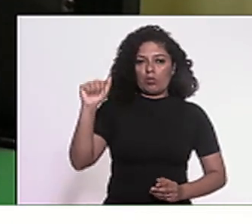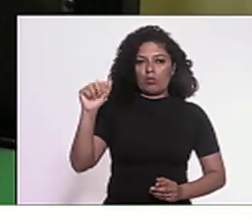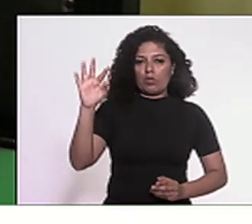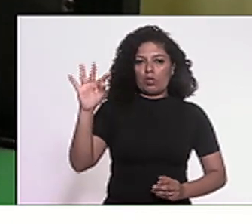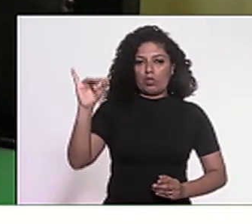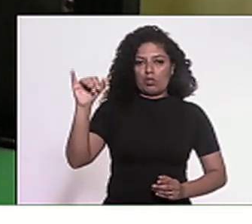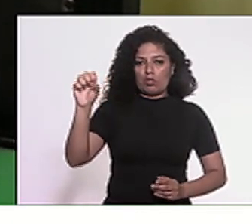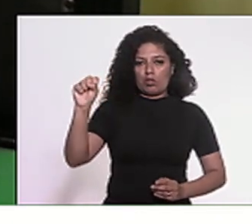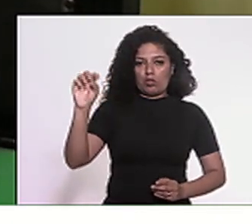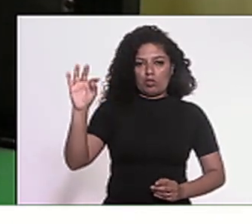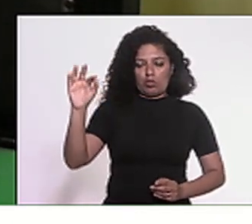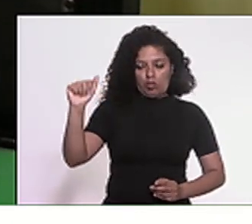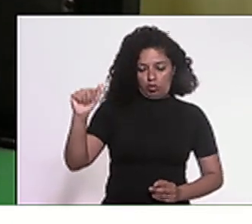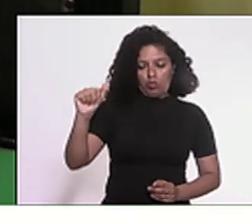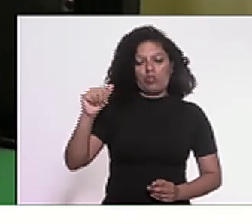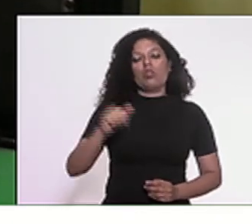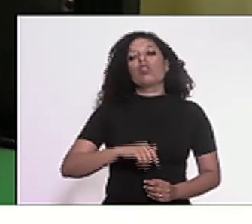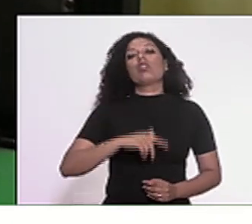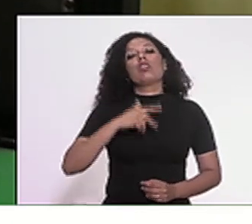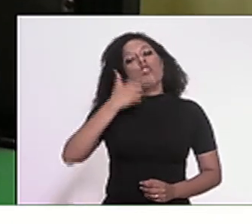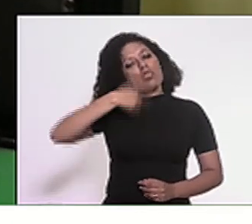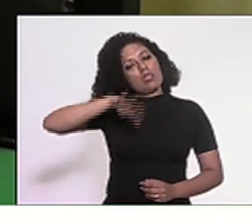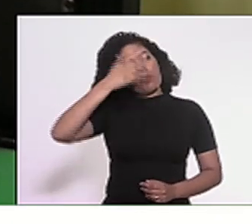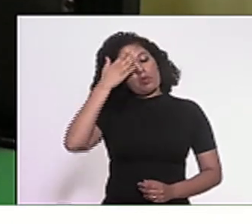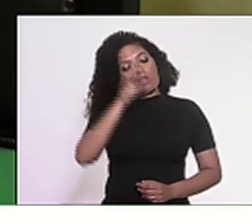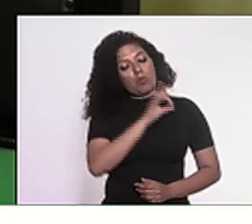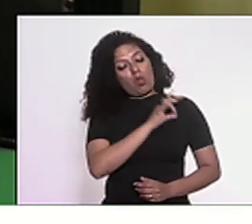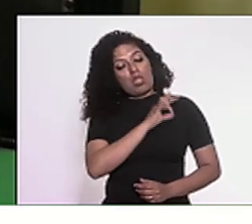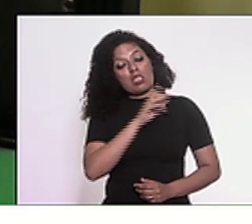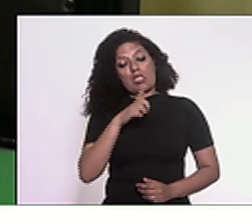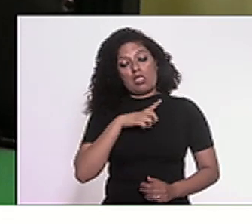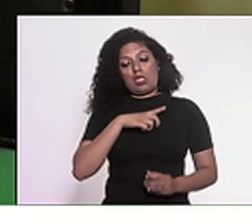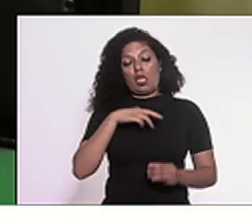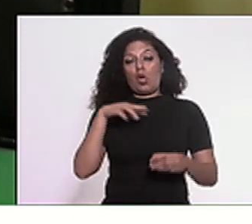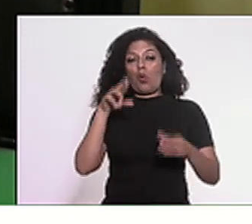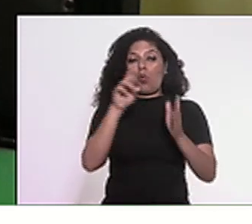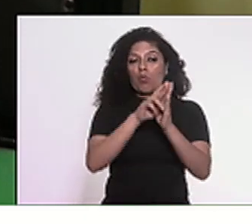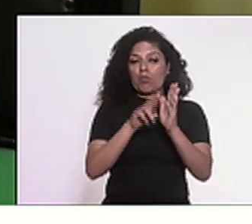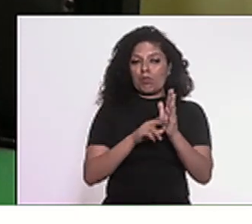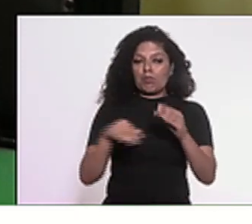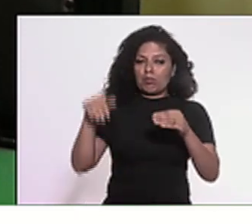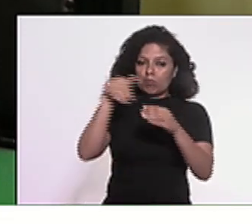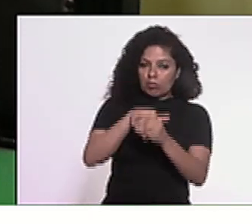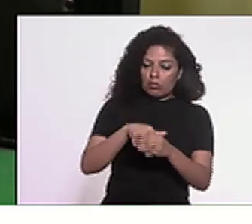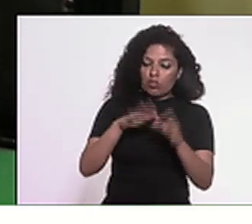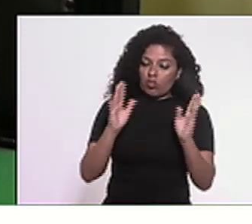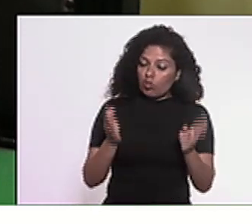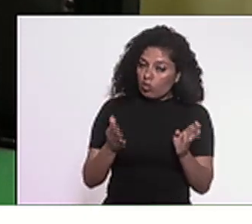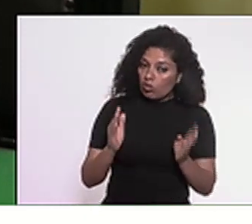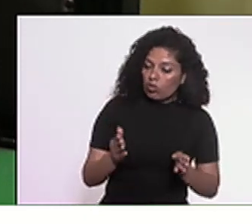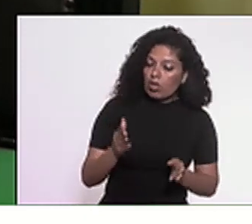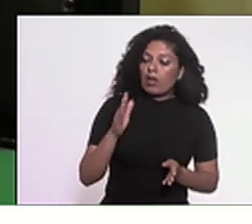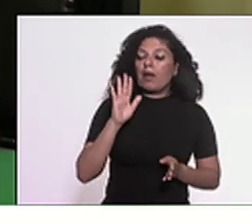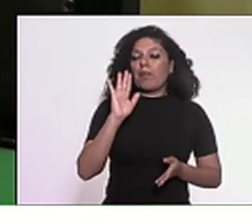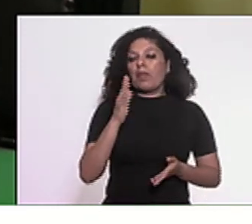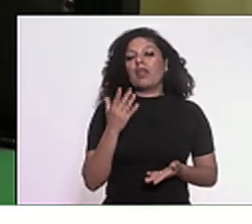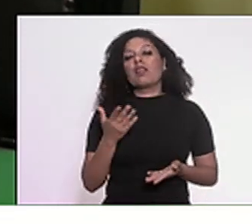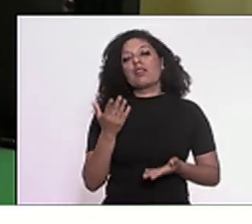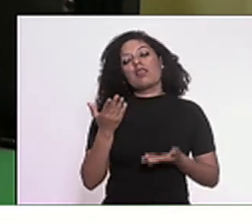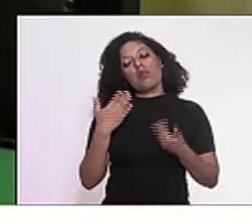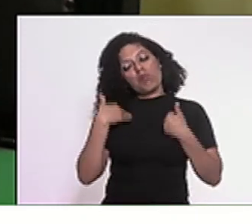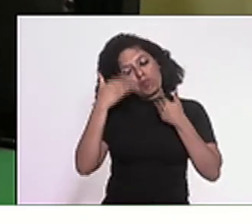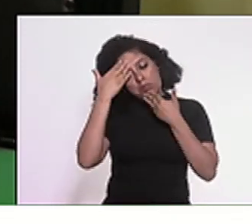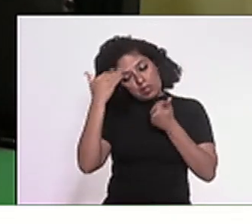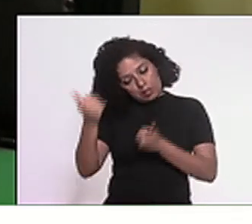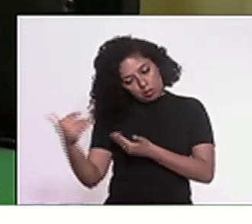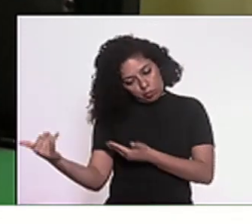um regramento com essa questão territorial, né, mas ele pode explicar melhor, e eu desde já agradeço a participação da Polícia